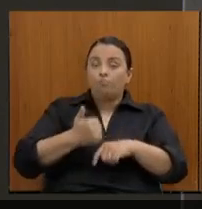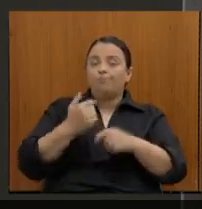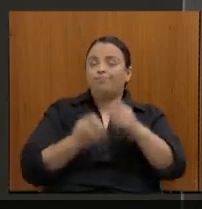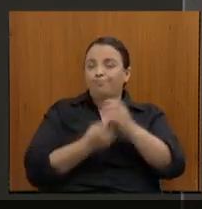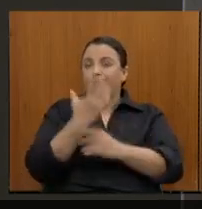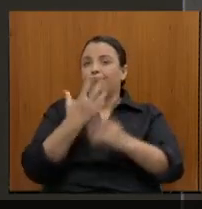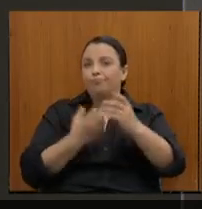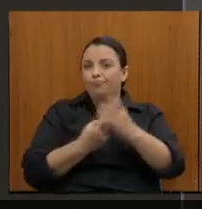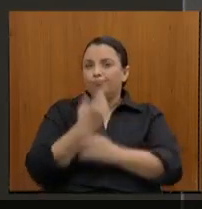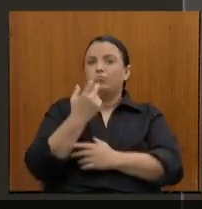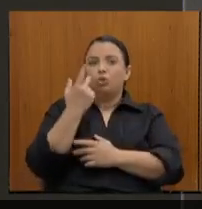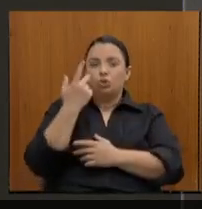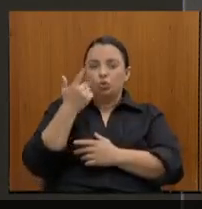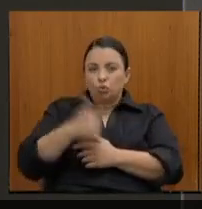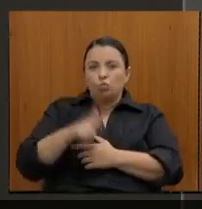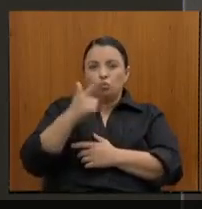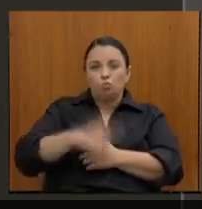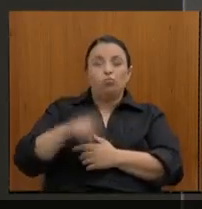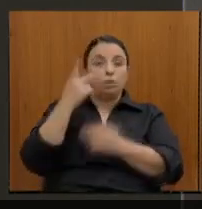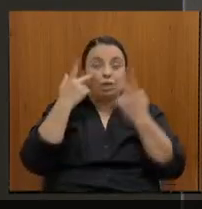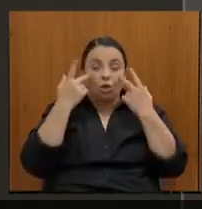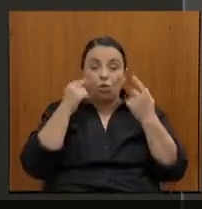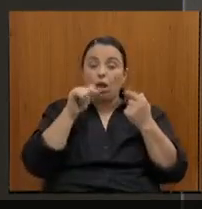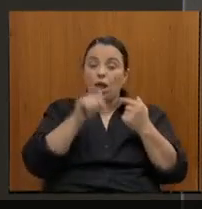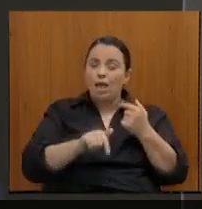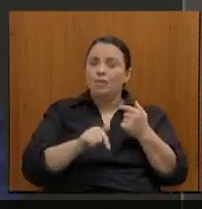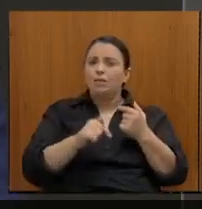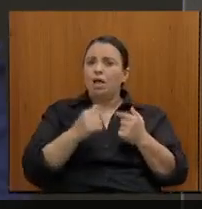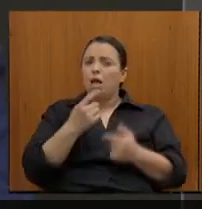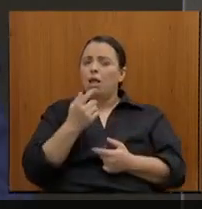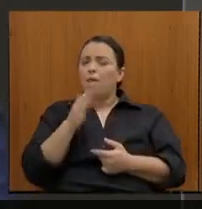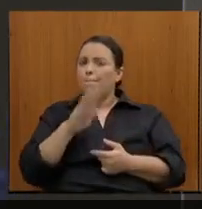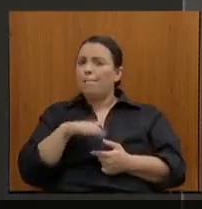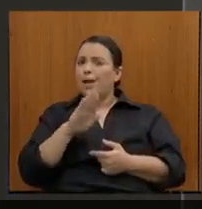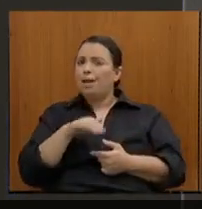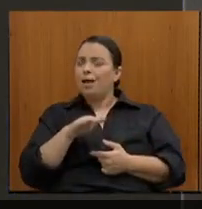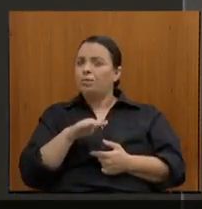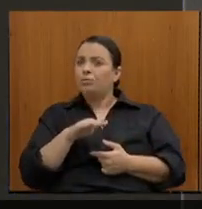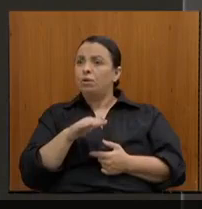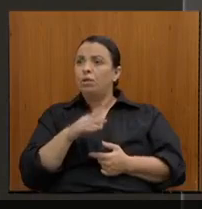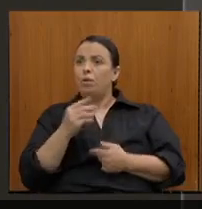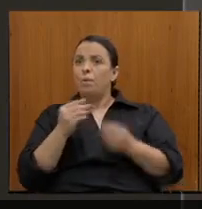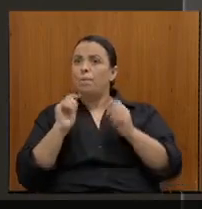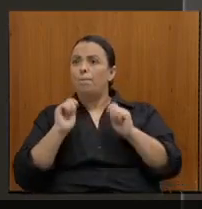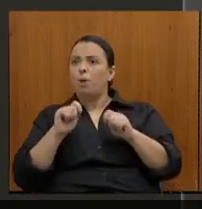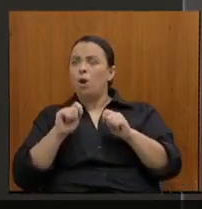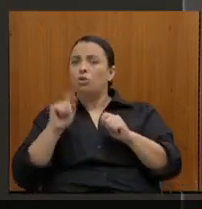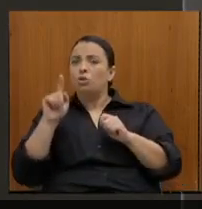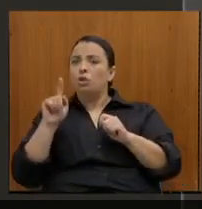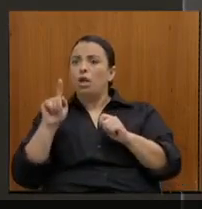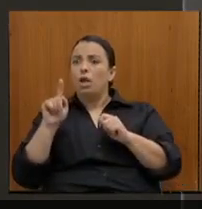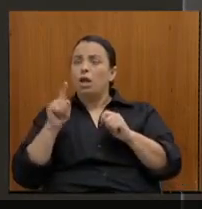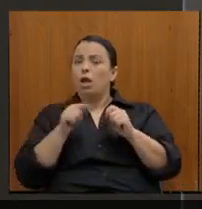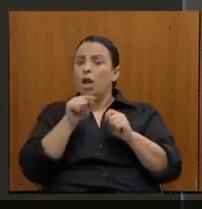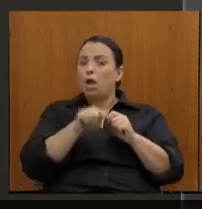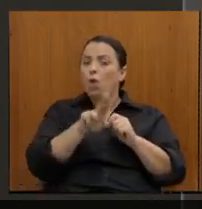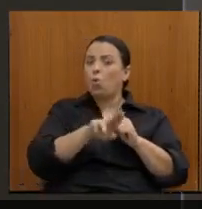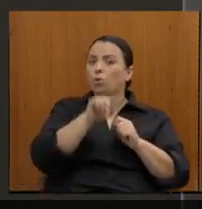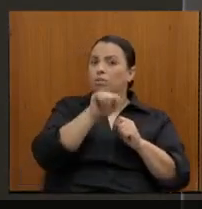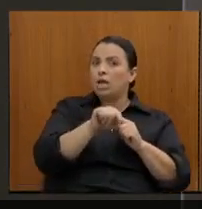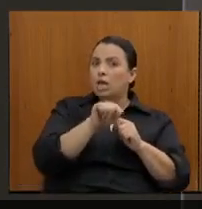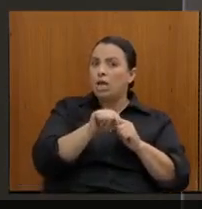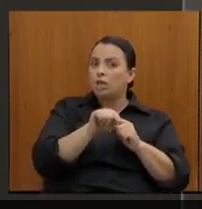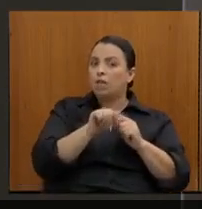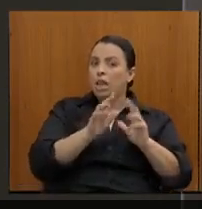a a o hidrogênio a partir de fontes limpas para criar o tal